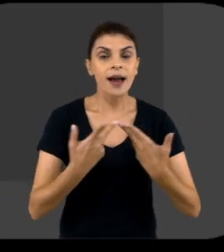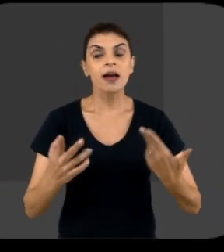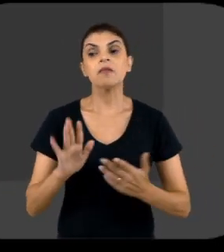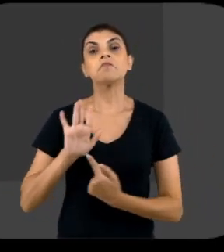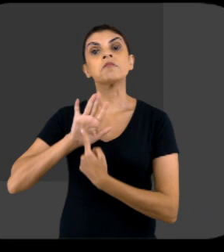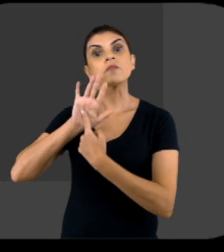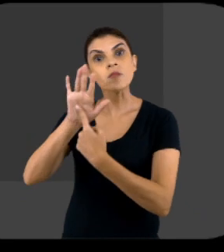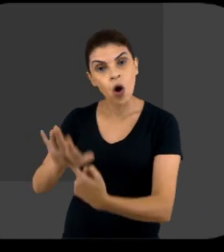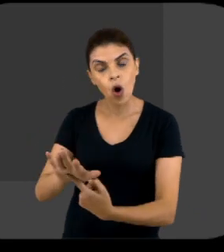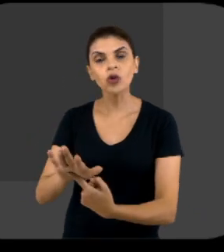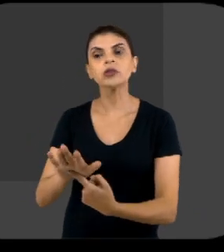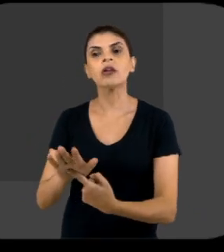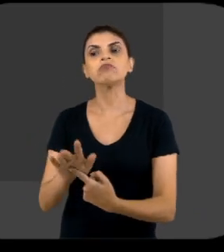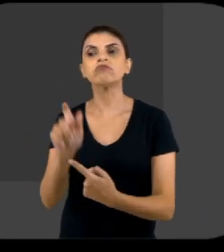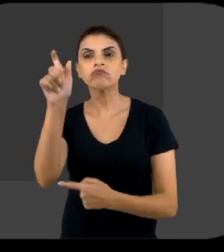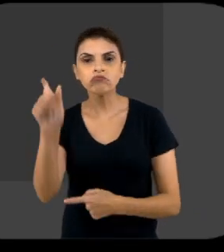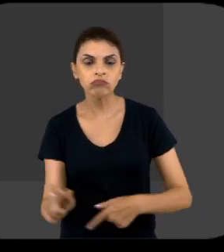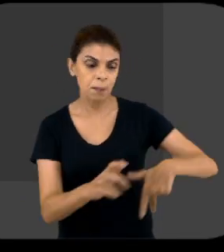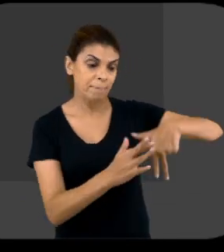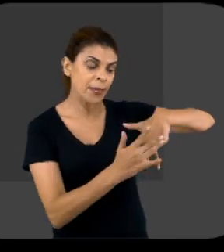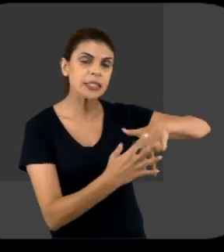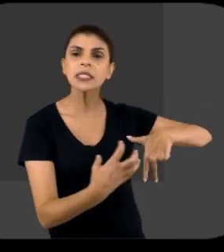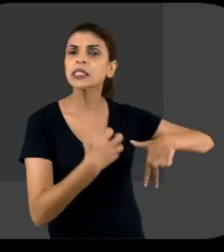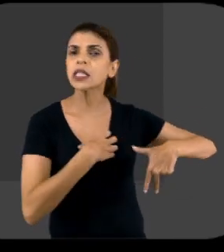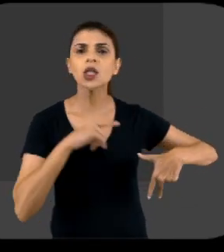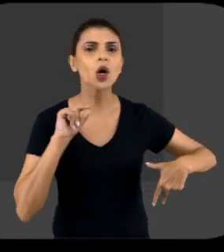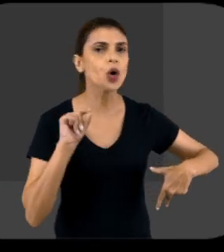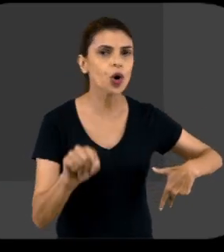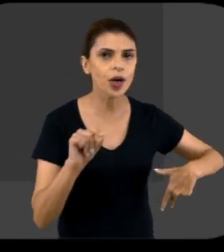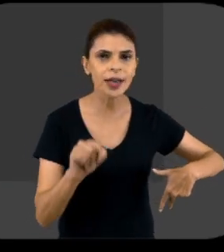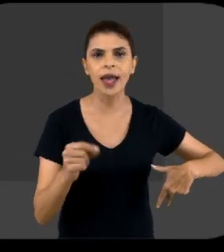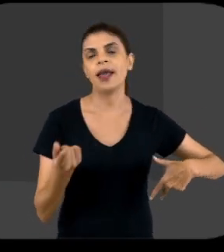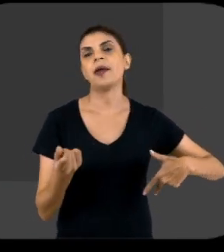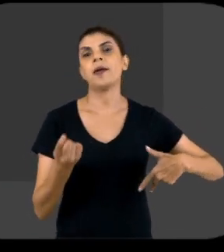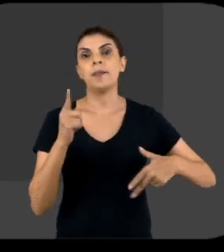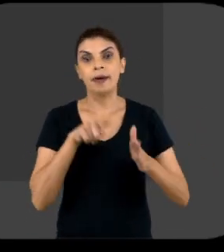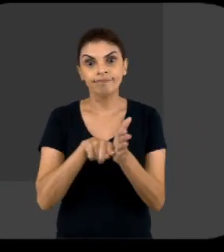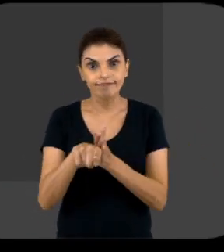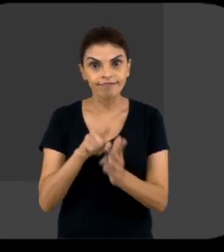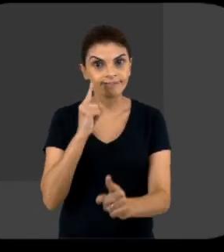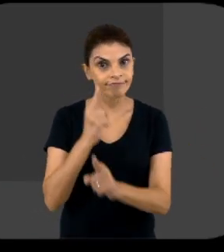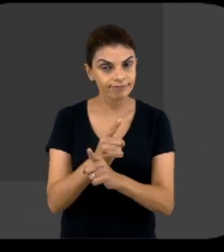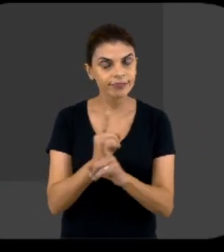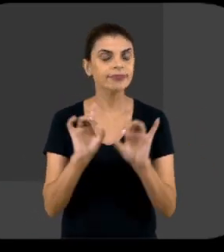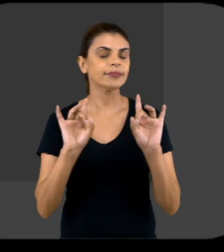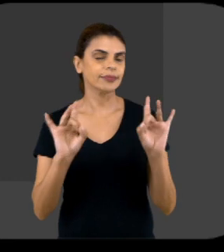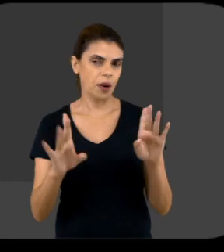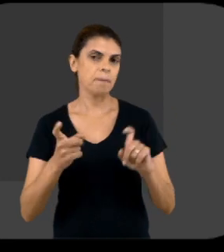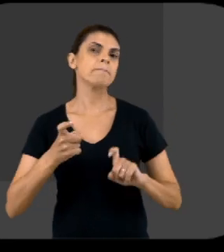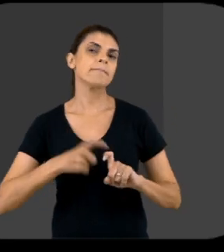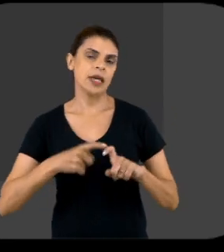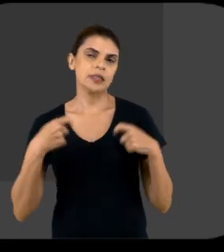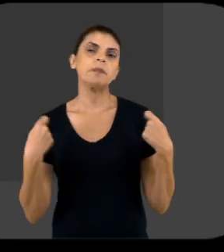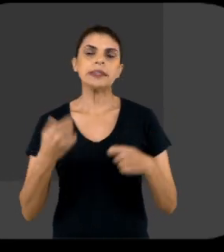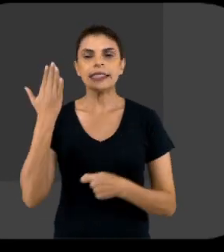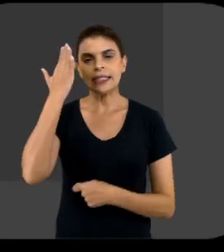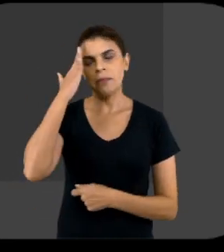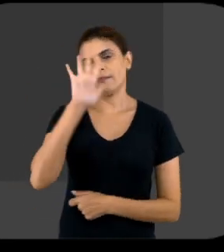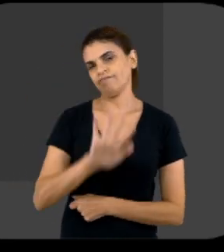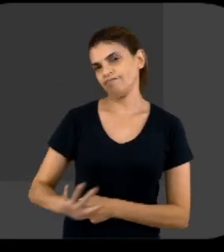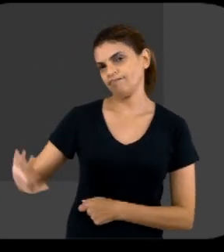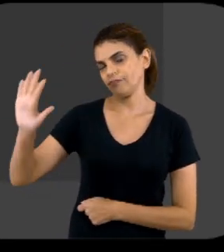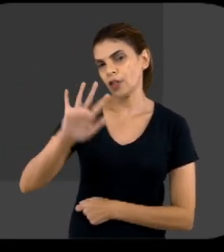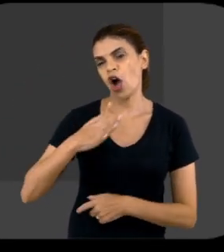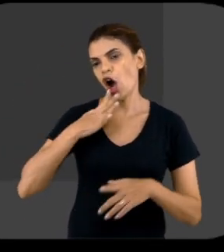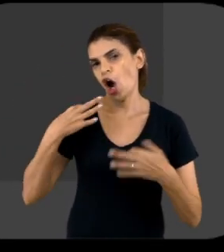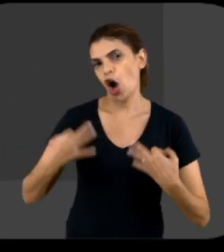demonstram realmente o que o paciente está sentindo, para que o médico tenha um diagnóstico correto